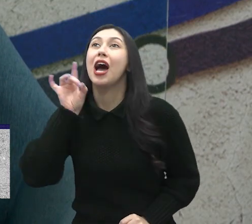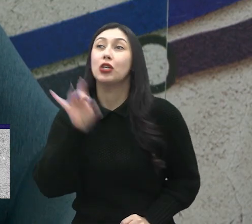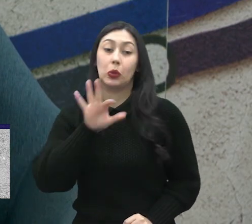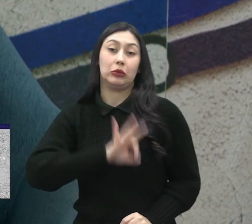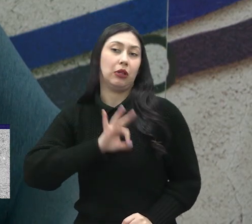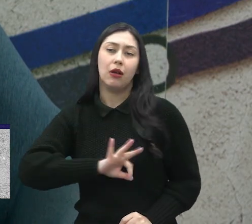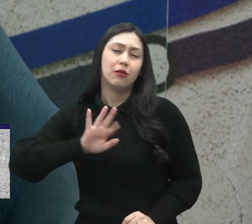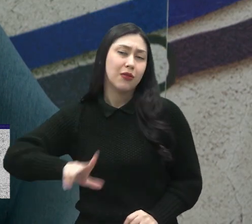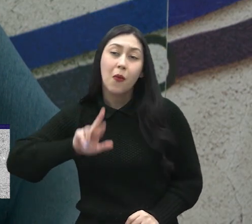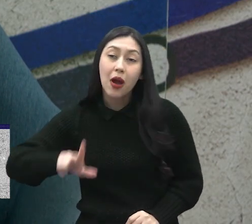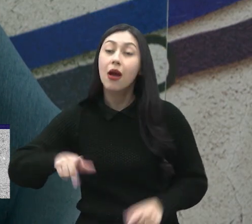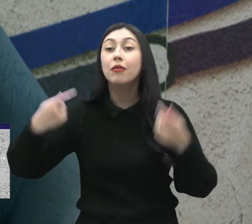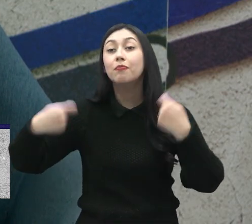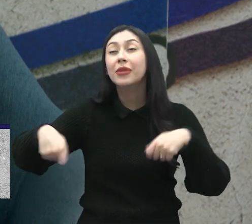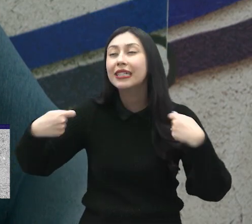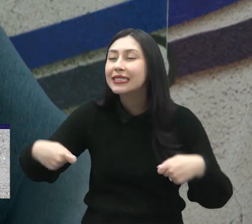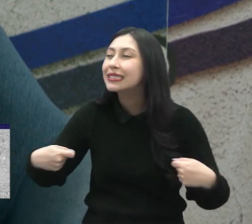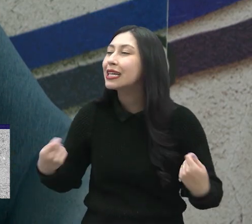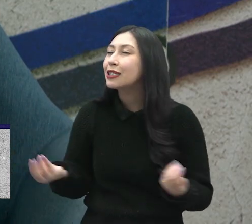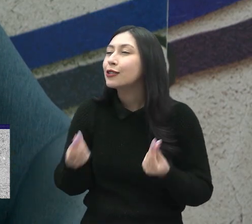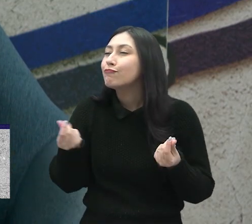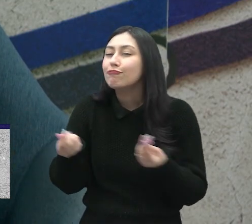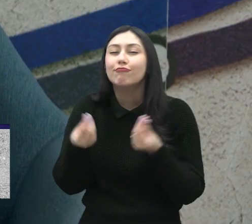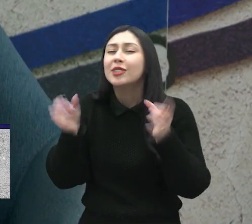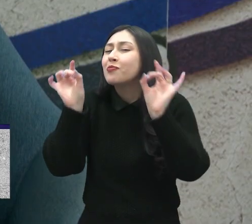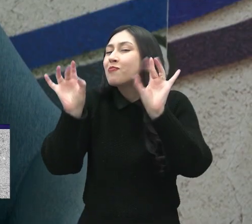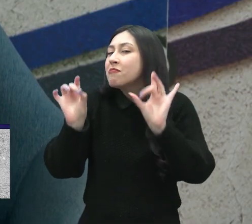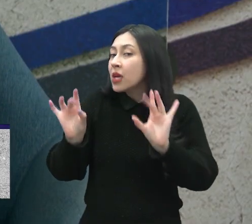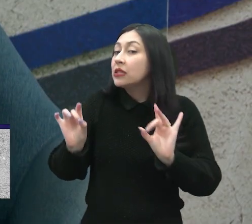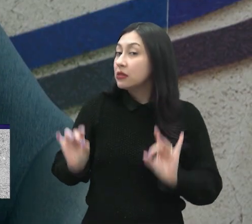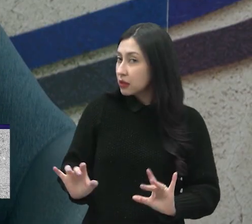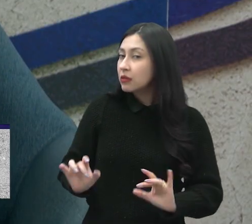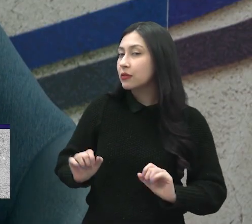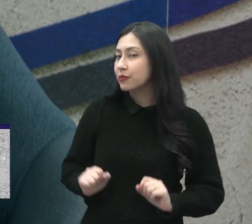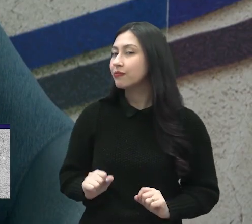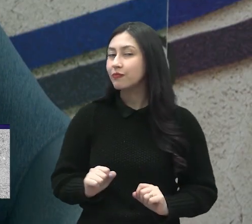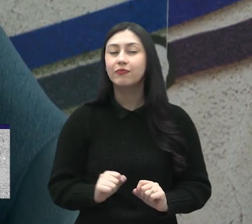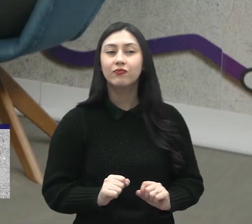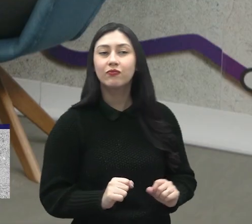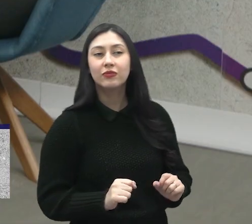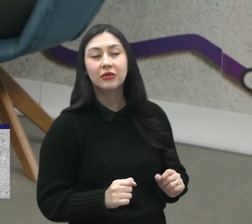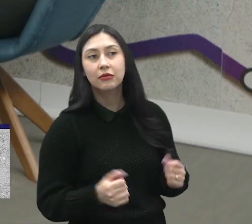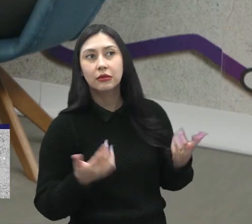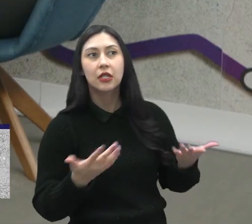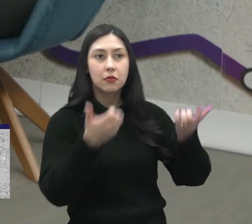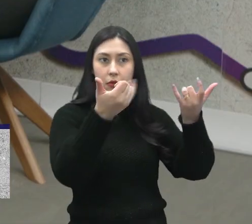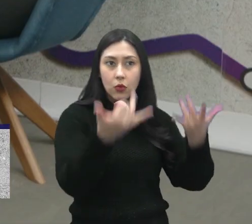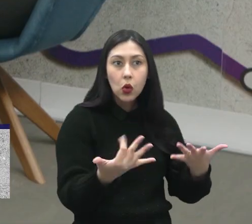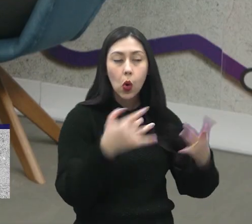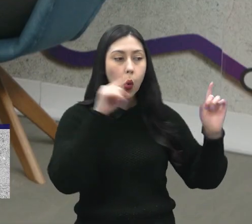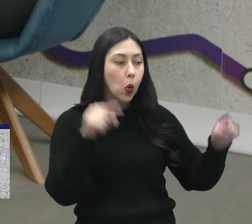vocês disseram. Tem que ter ali uma coisa um pouco maior. Uhum. E aí quando a gente fala, você falou de